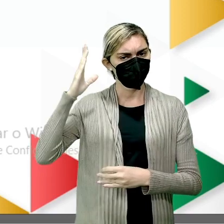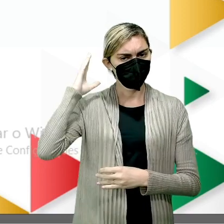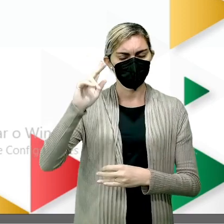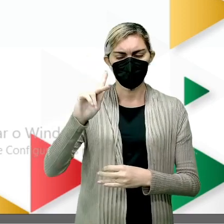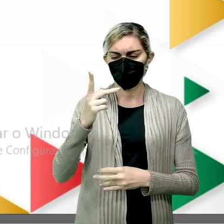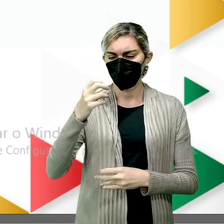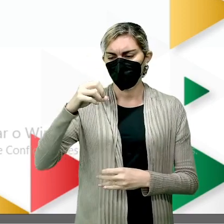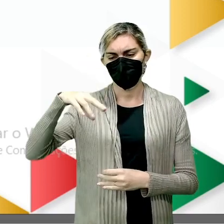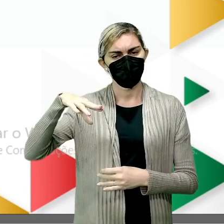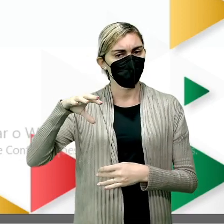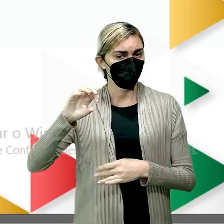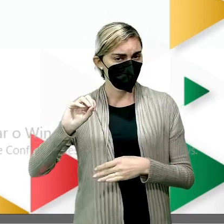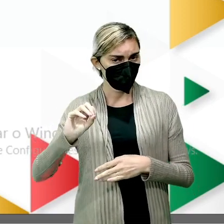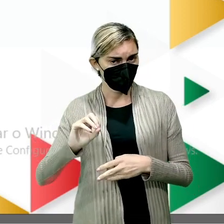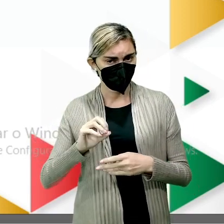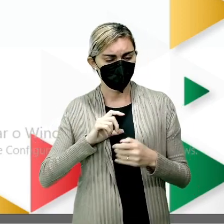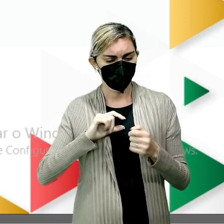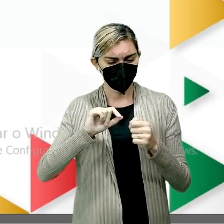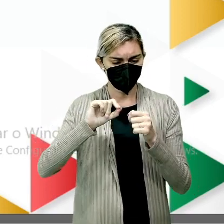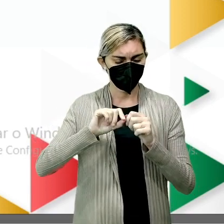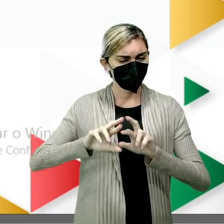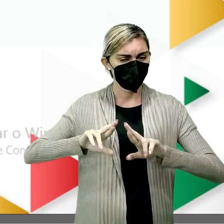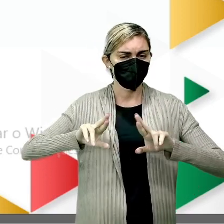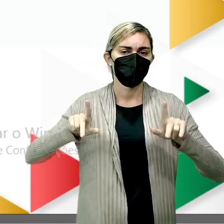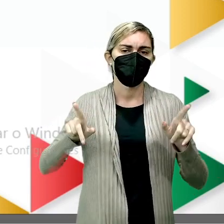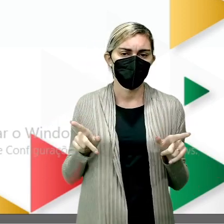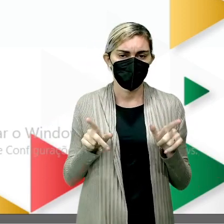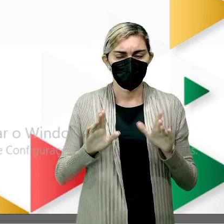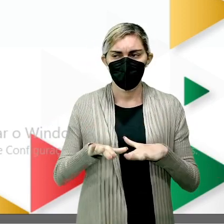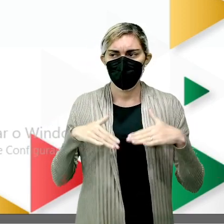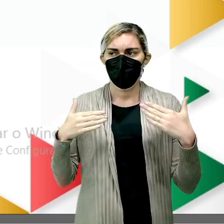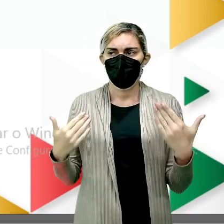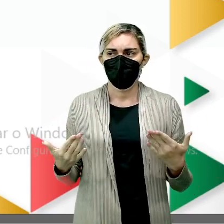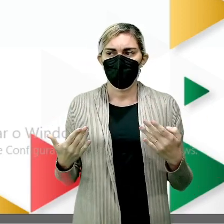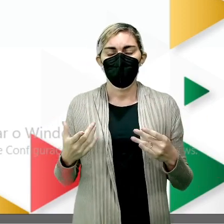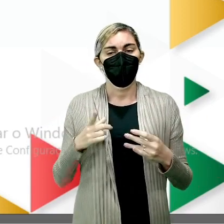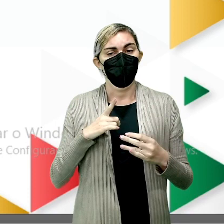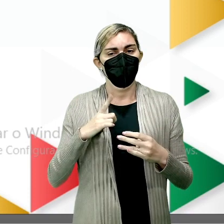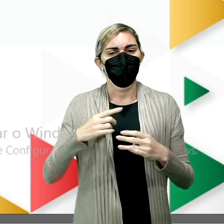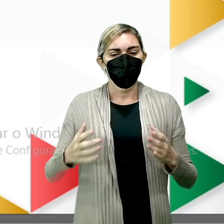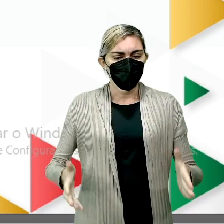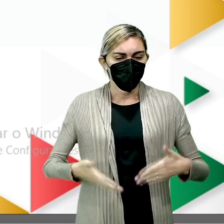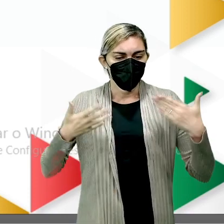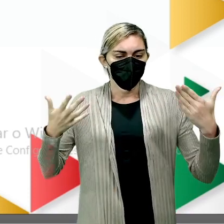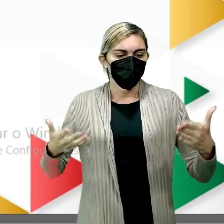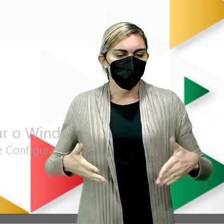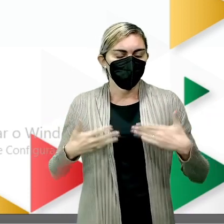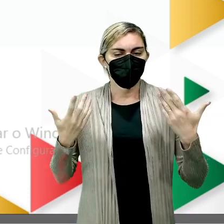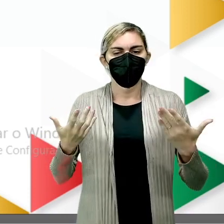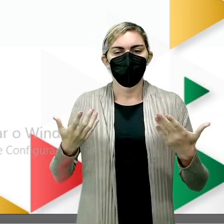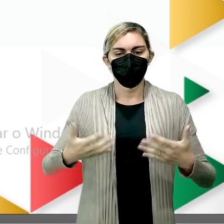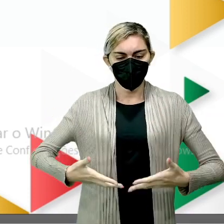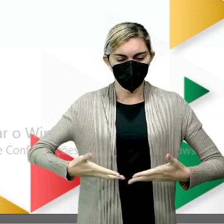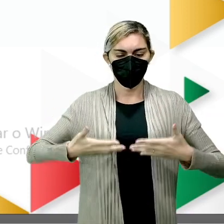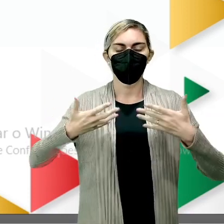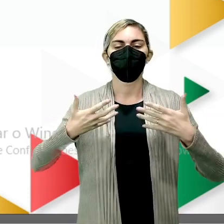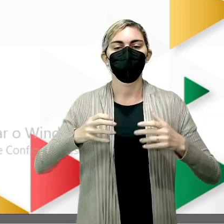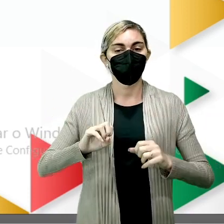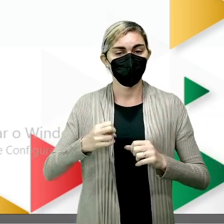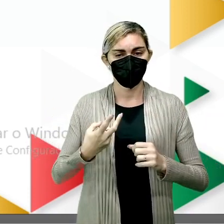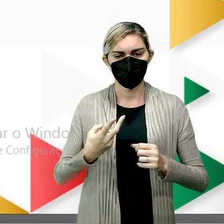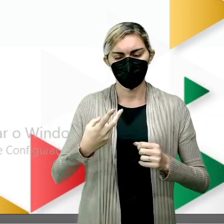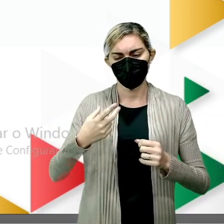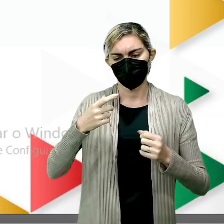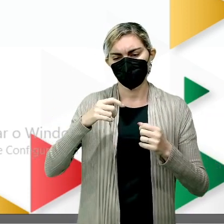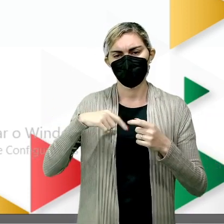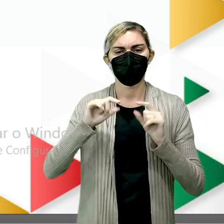hormônios que vão produzir diferentes, né? Ou seja, vai estimular, vai inibir, ou a